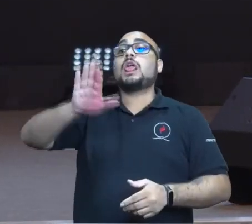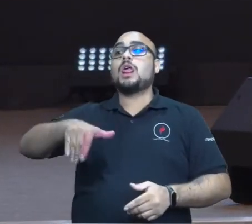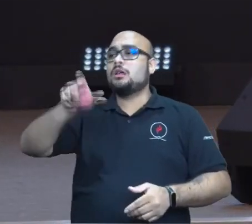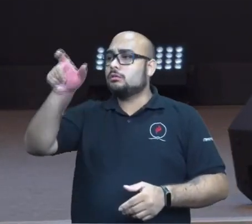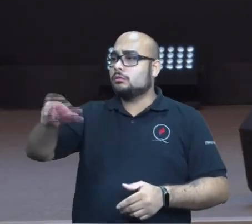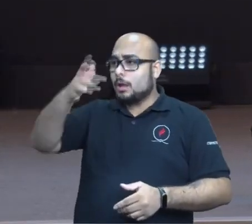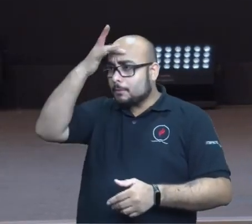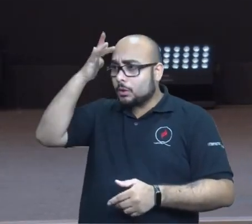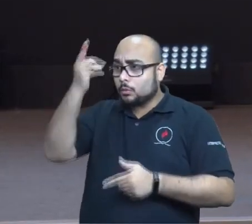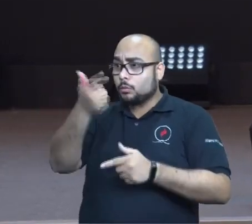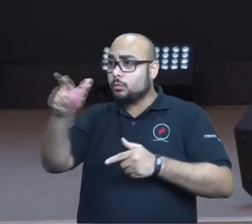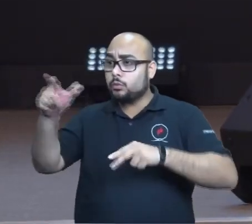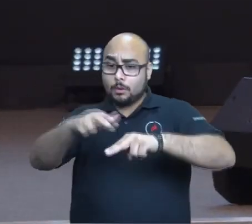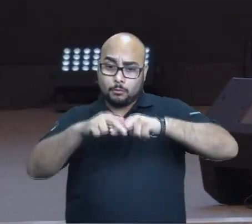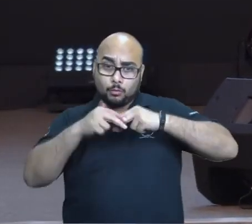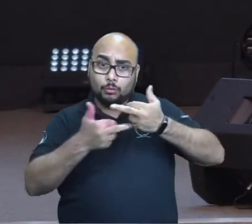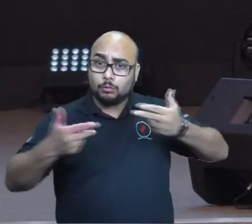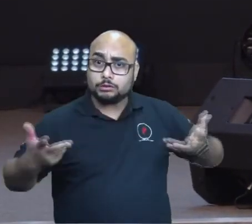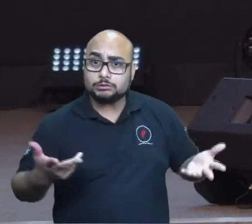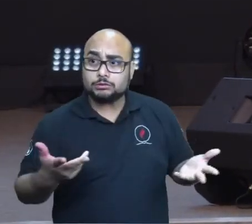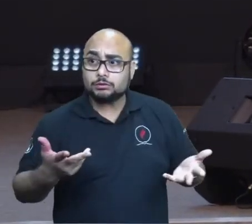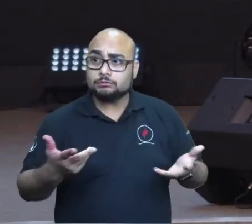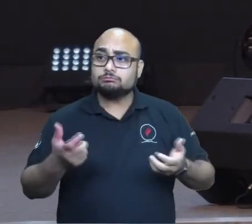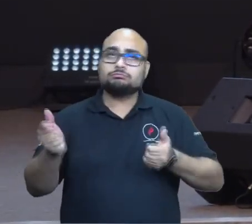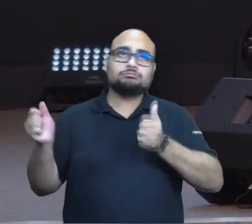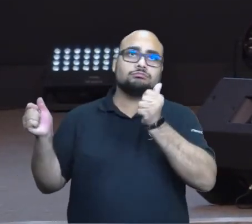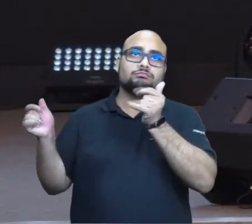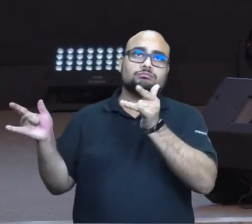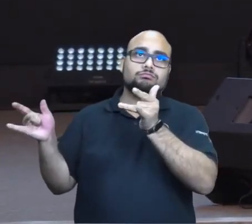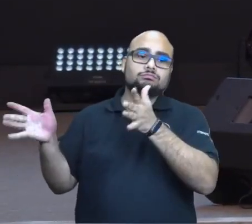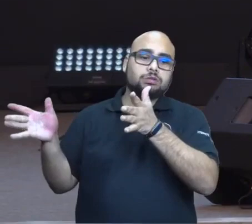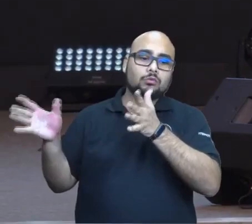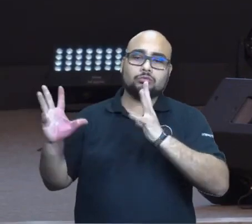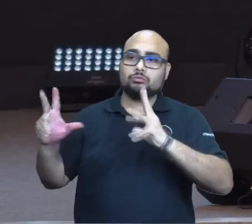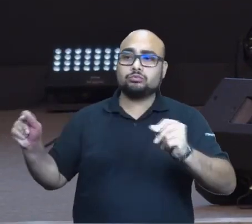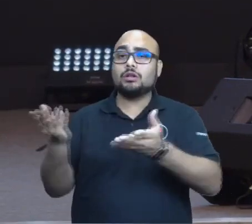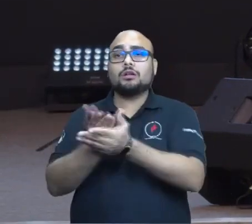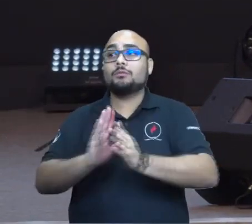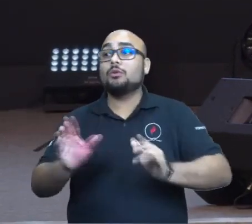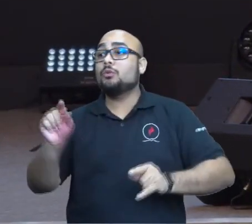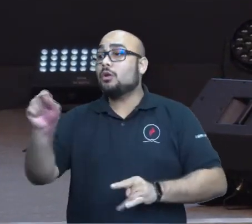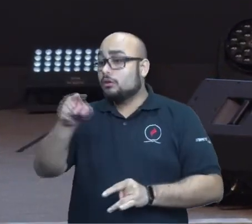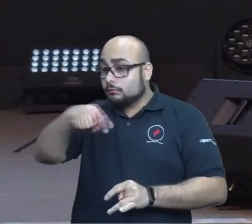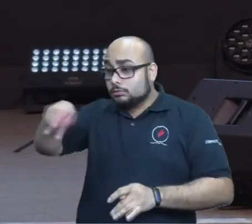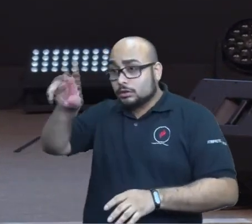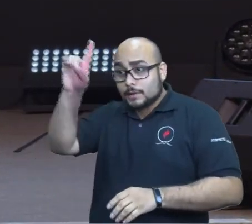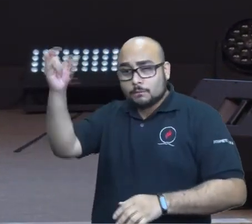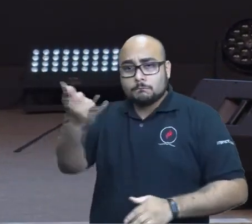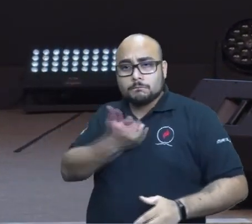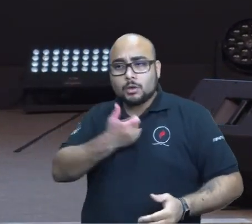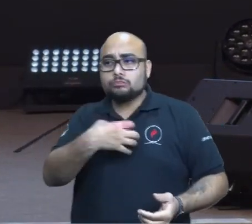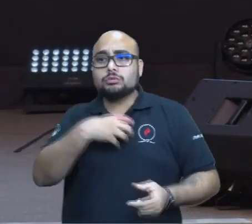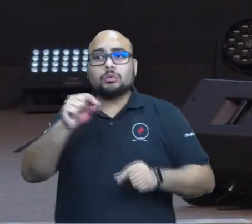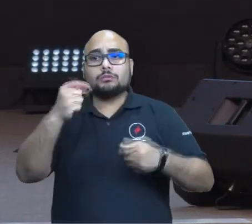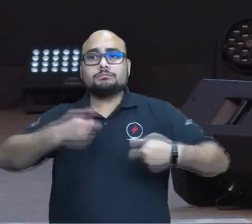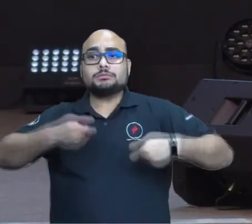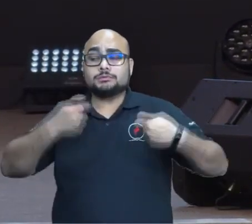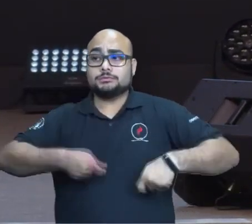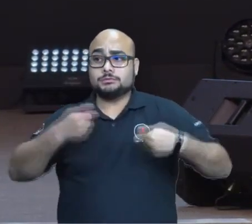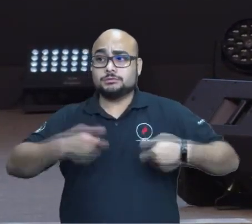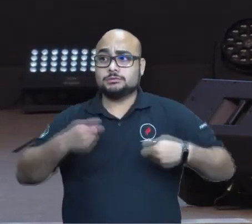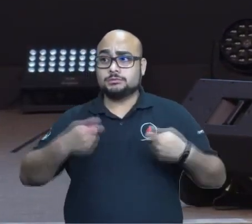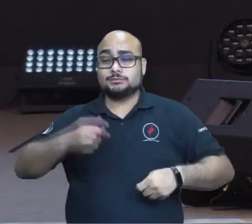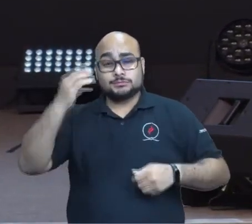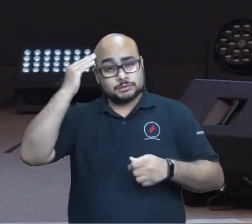Machados e os outros obreiros que se arrebentem eles me trouxe para dizer Assuma a sua posição de enxergar o que não tá sendo enxergado